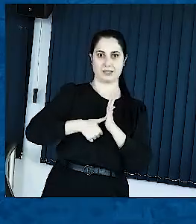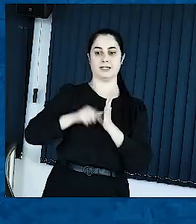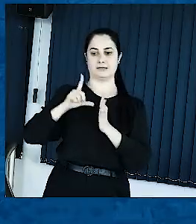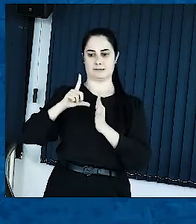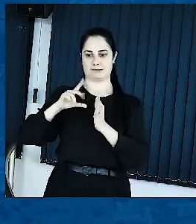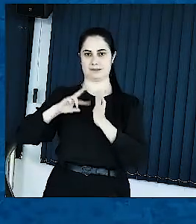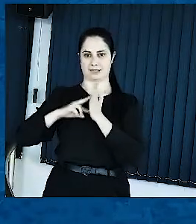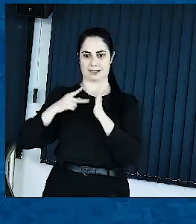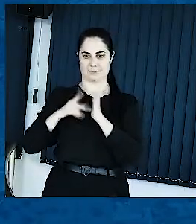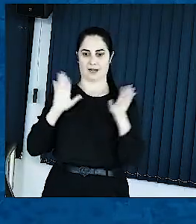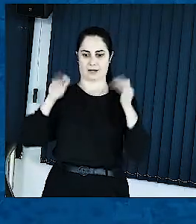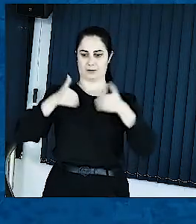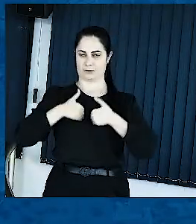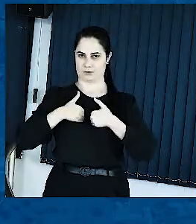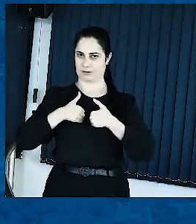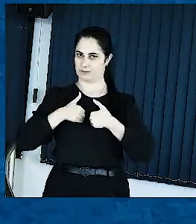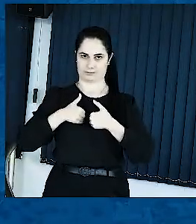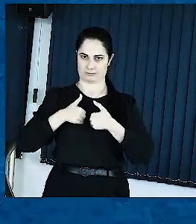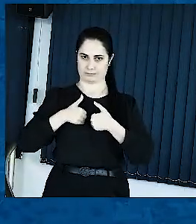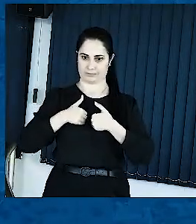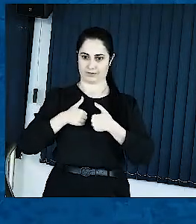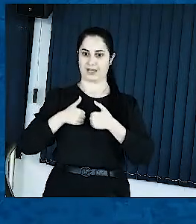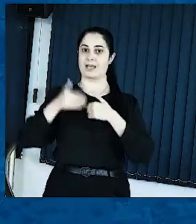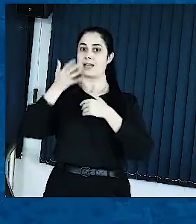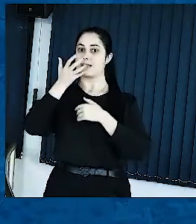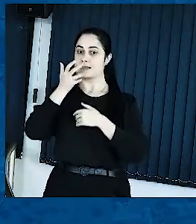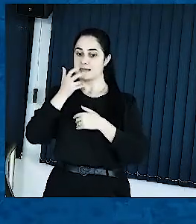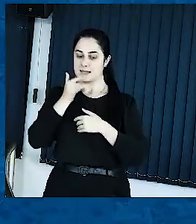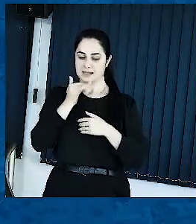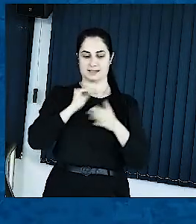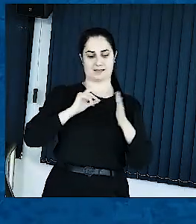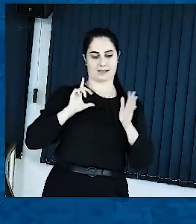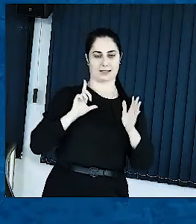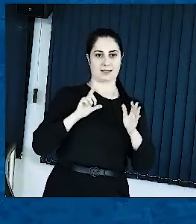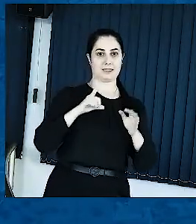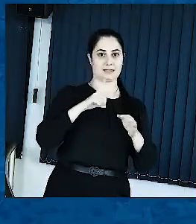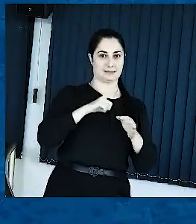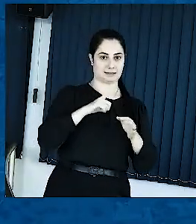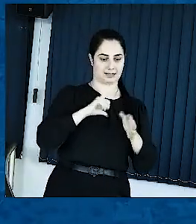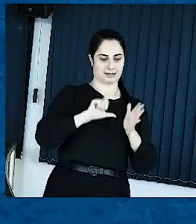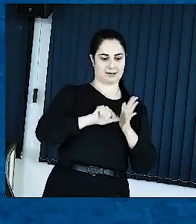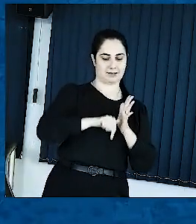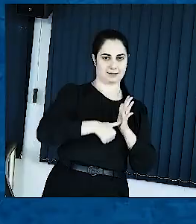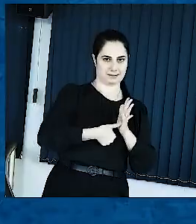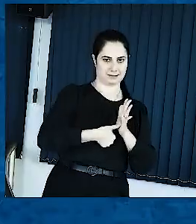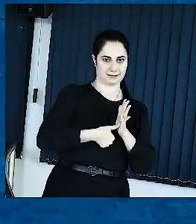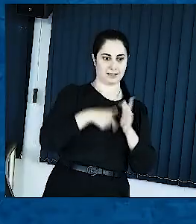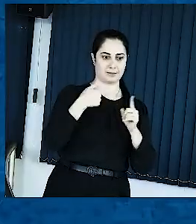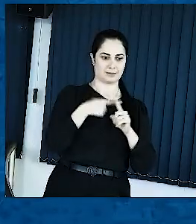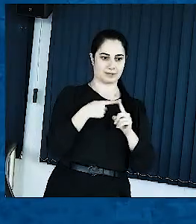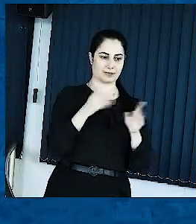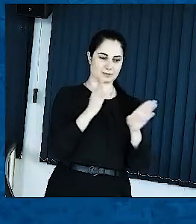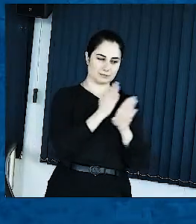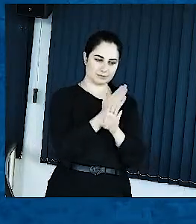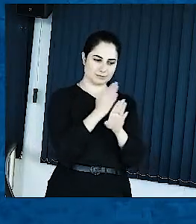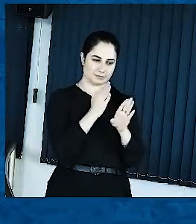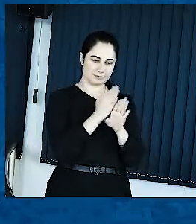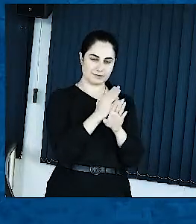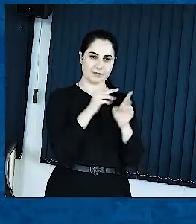autismo. Mas toda criança que tem atraso merece ser investigada.